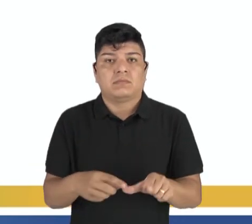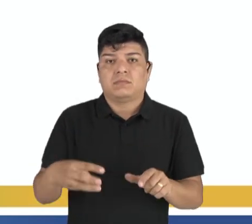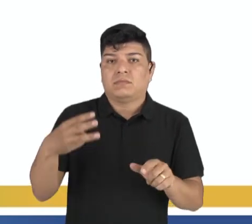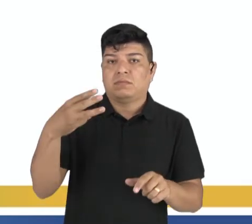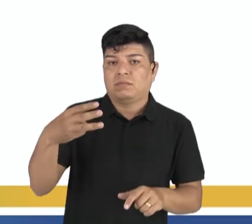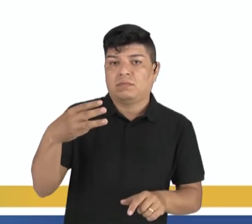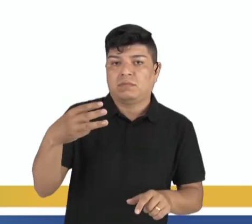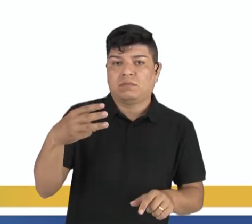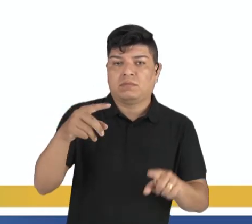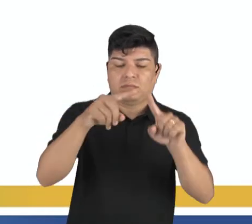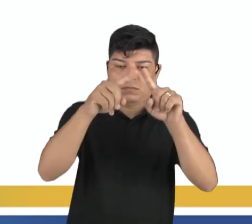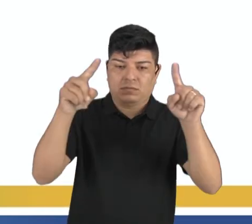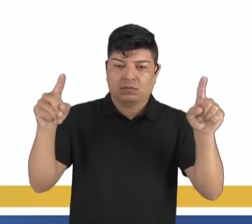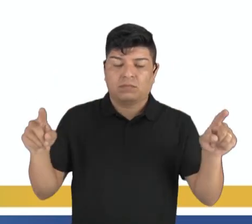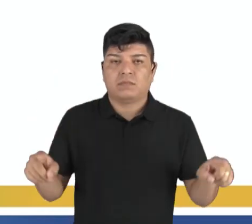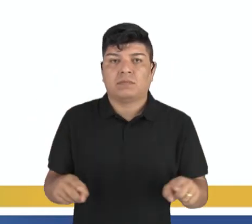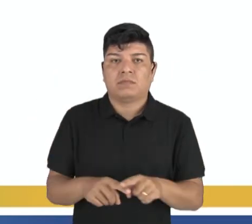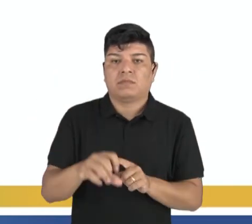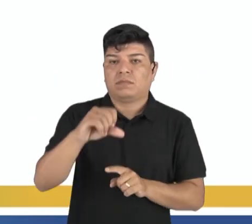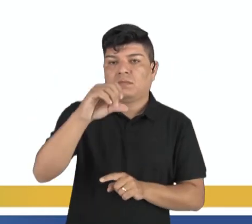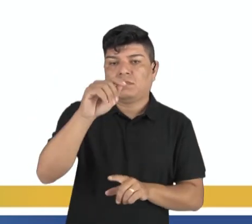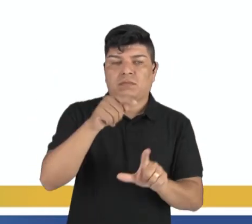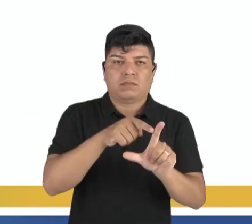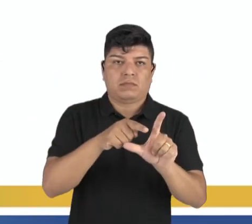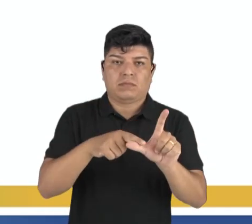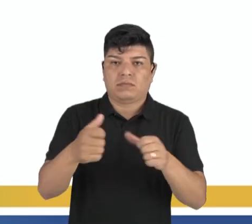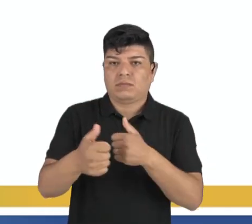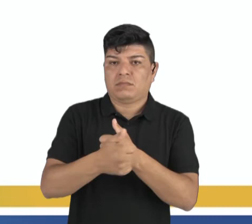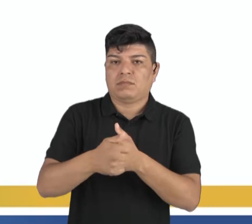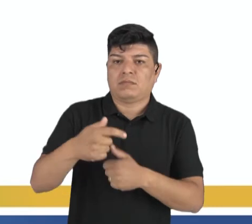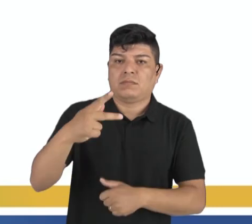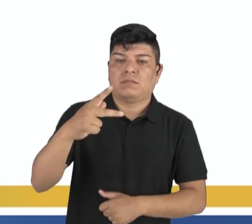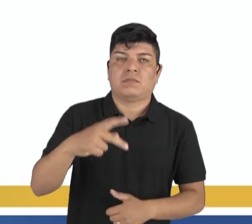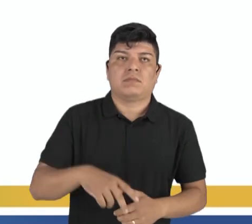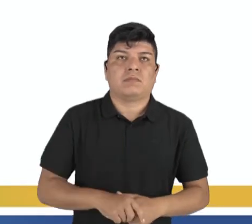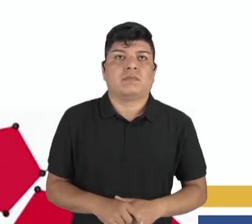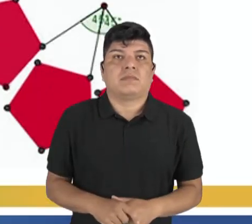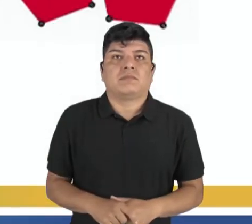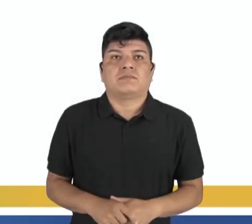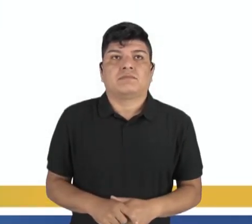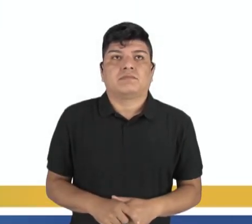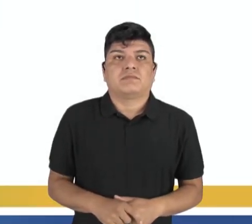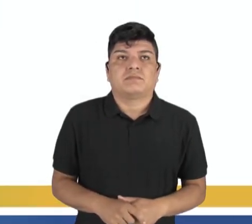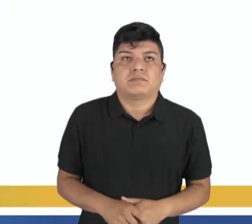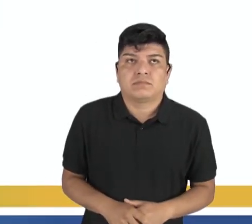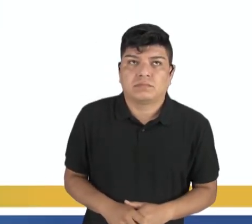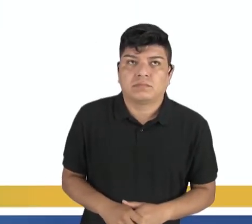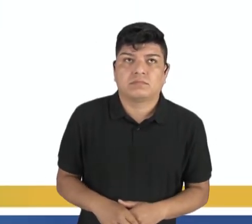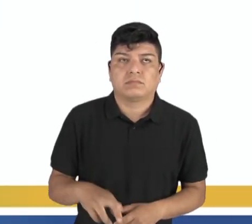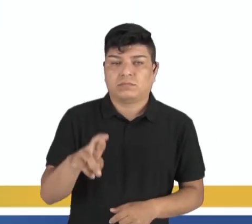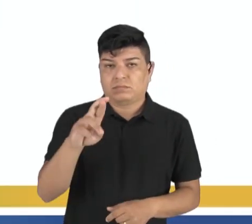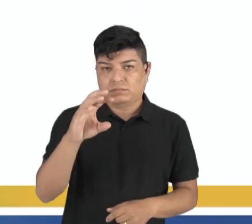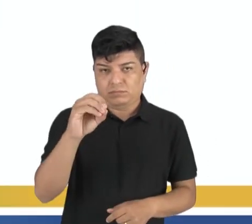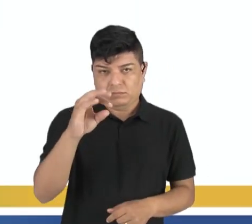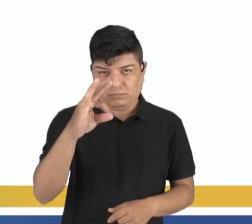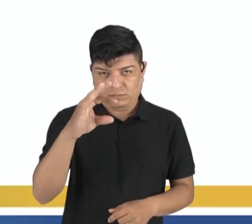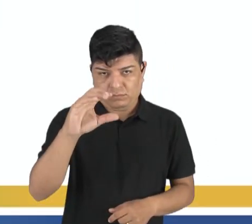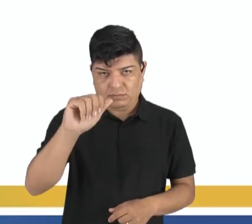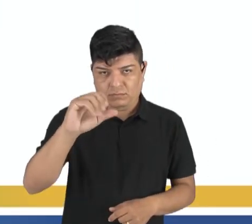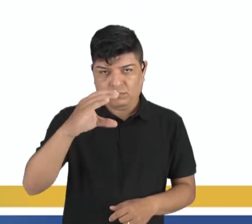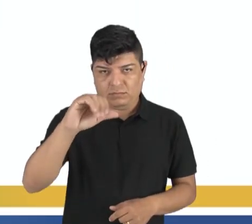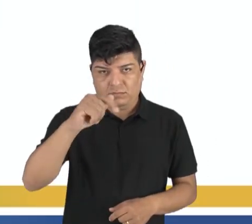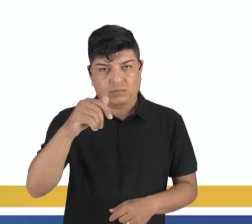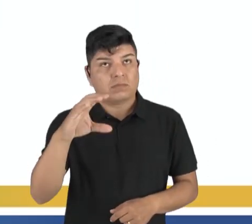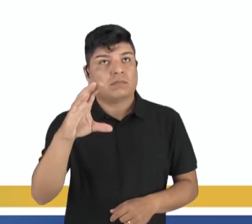filho de 3 voltas de 90 graus ao redor do ponto que Oi e aí numa rotação eu